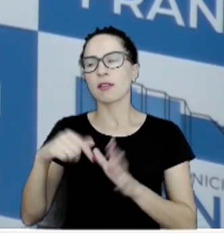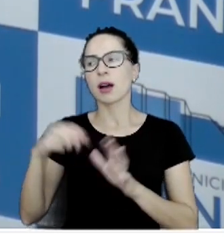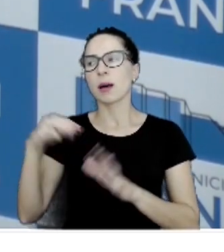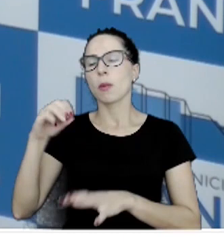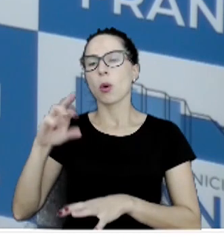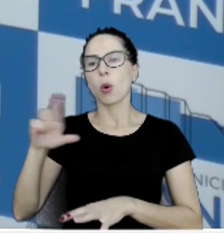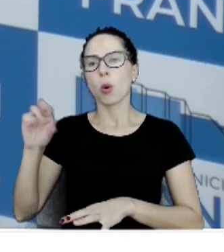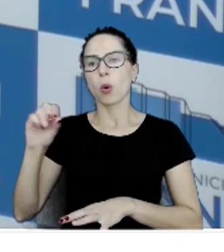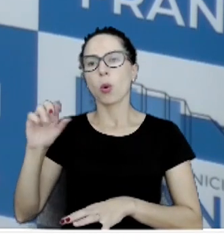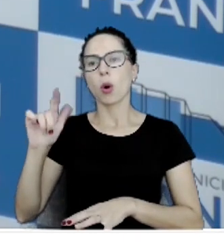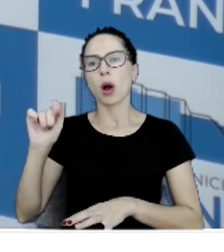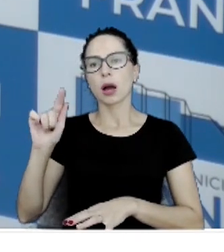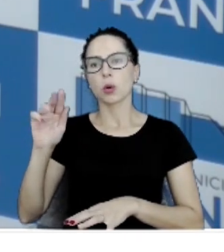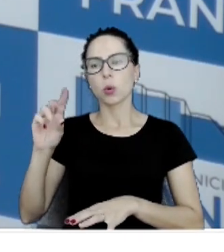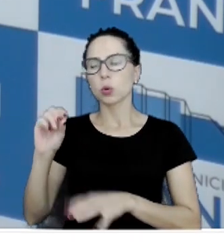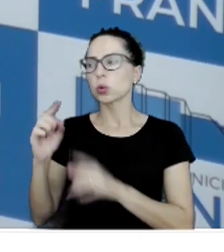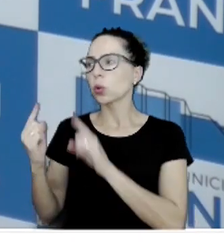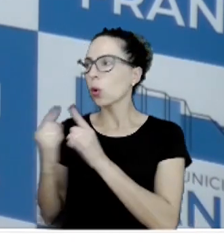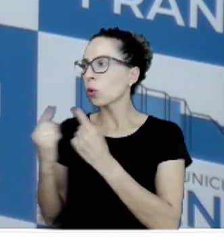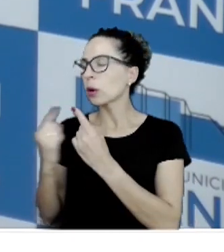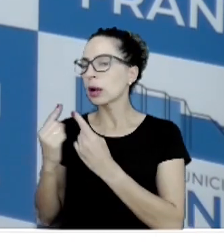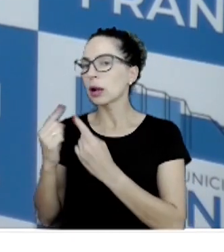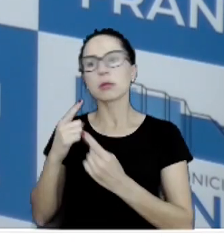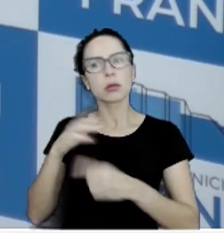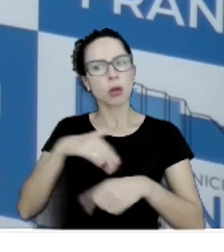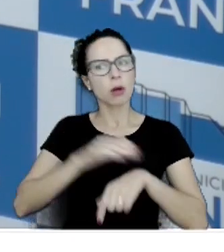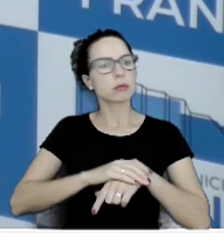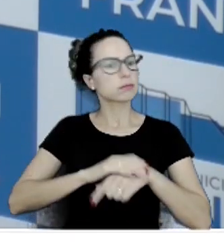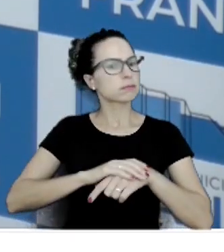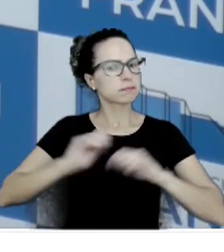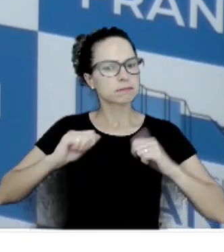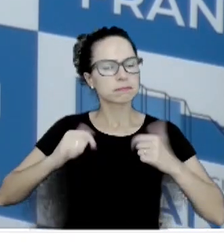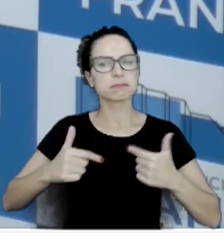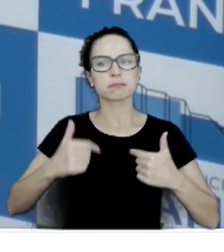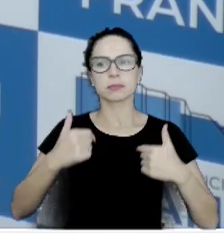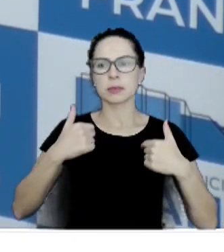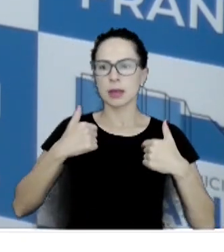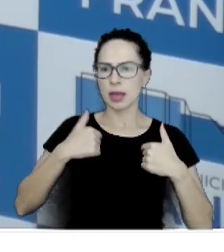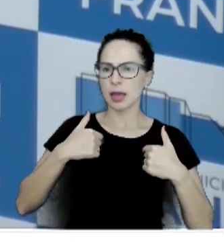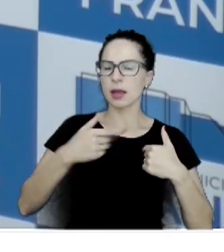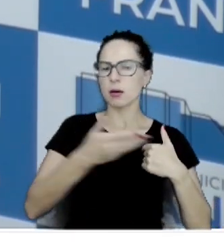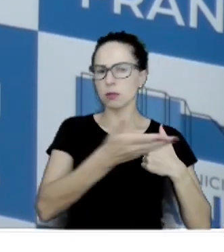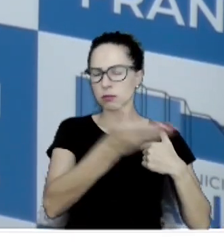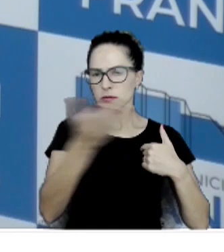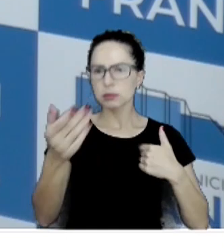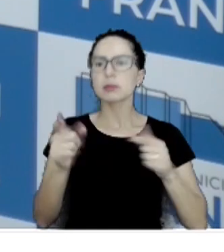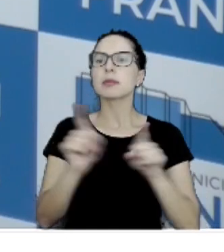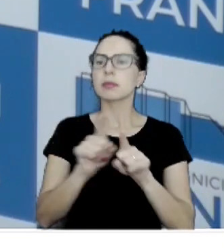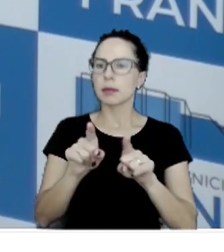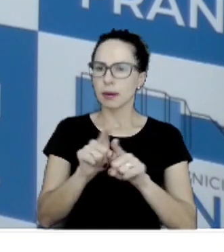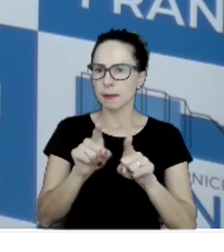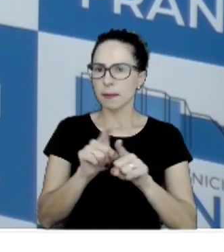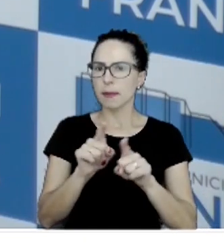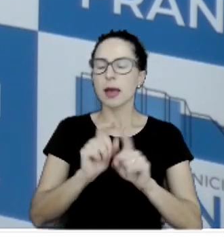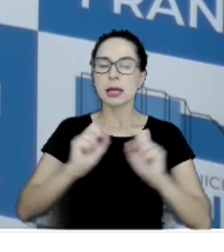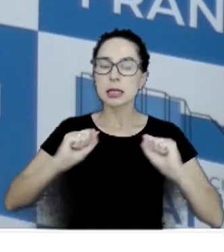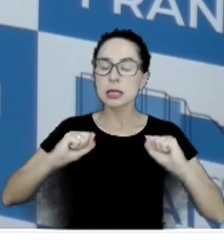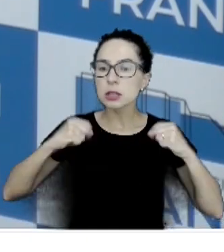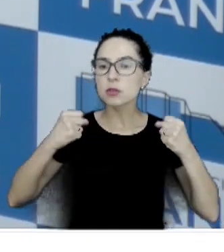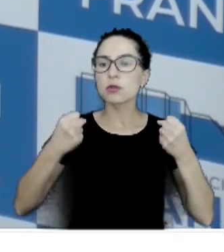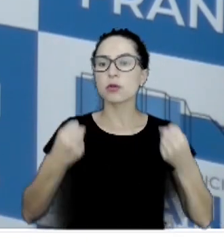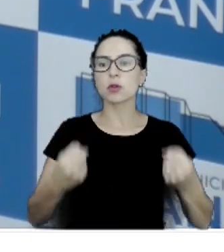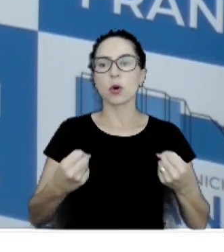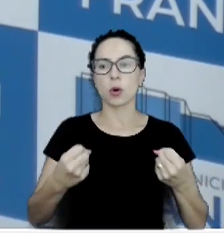essa força-tarefa. Não só eu, mas os demais colegas aqui está empenhado